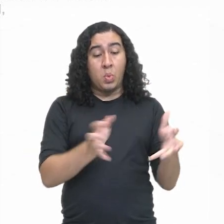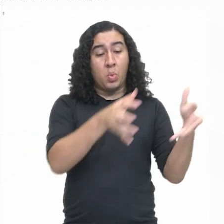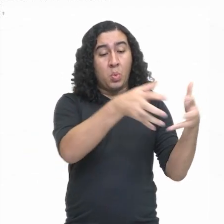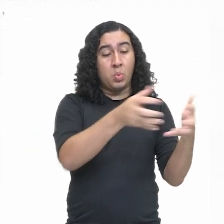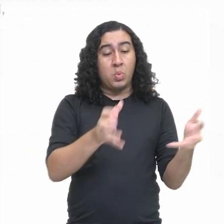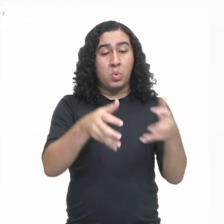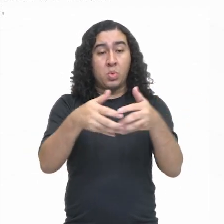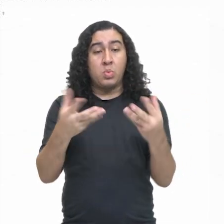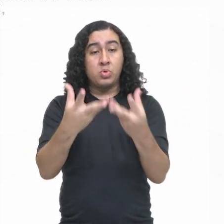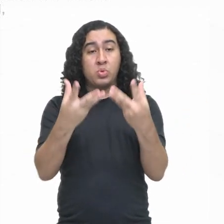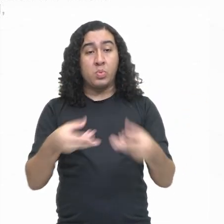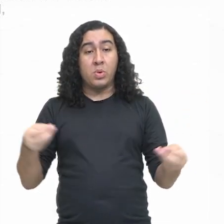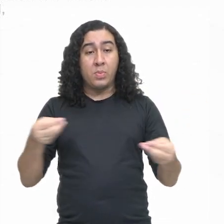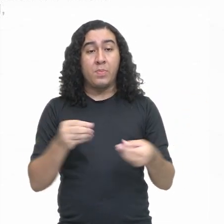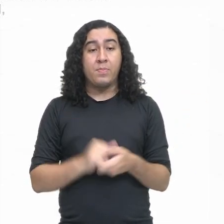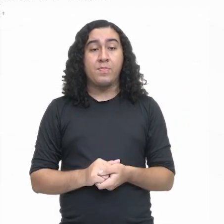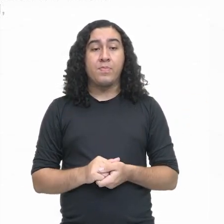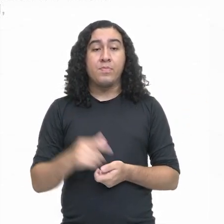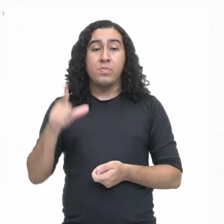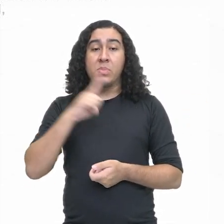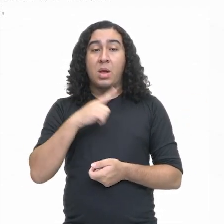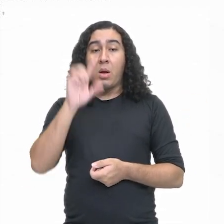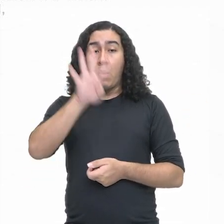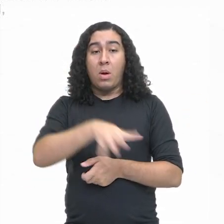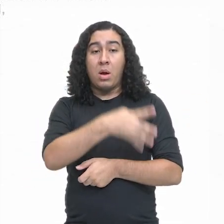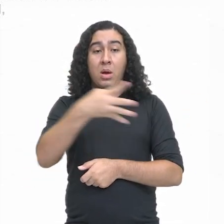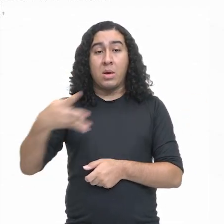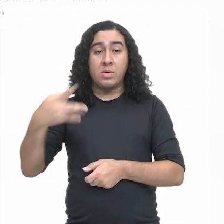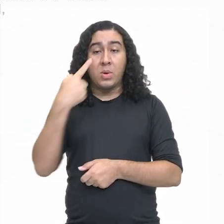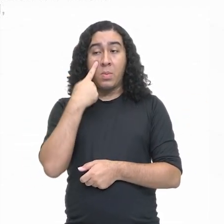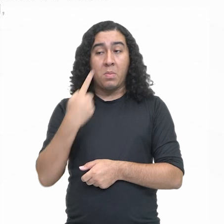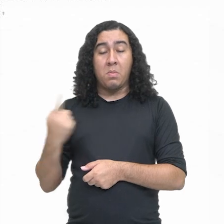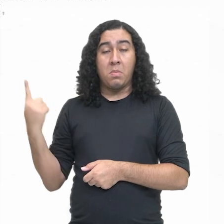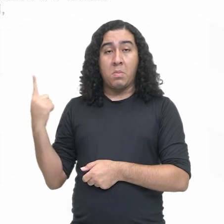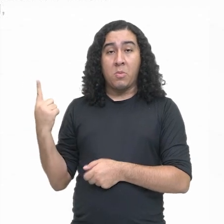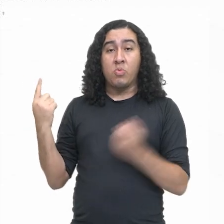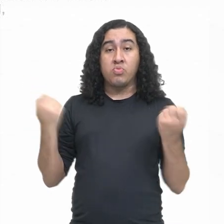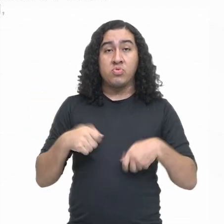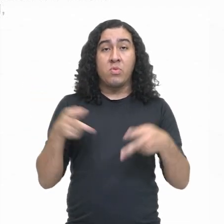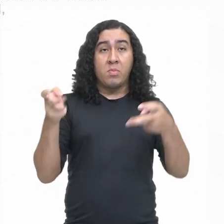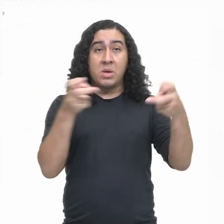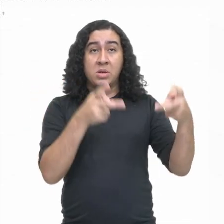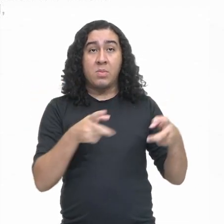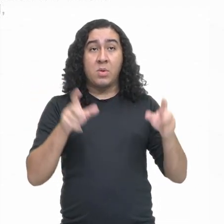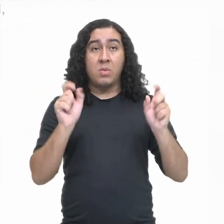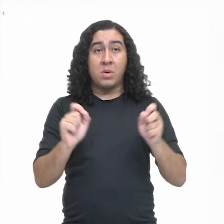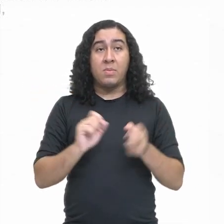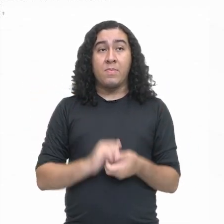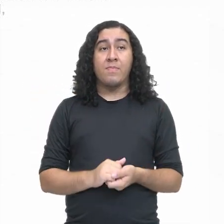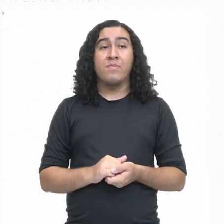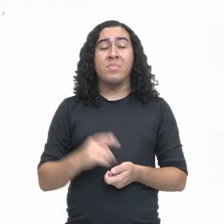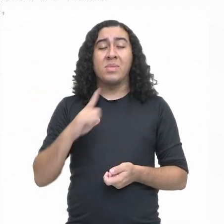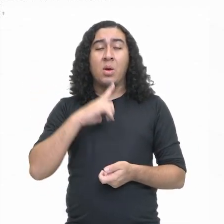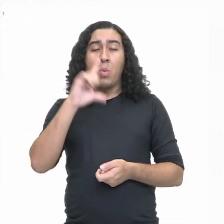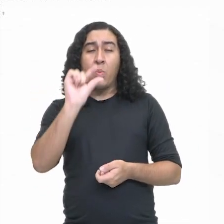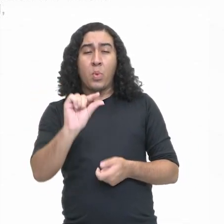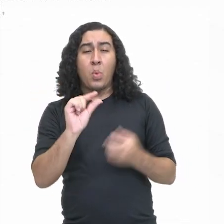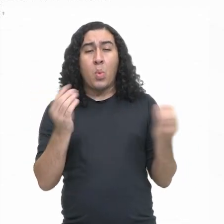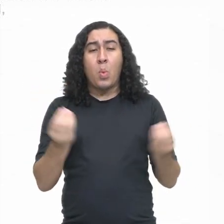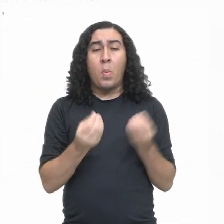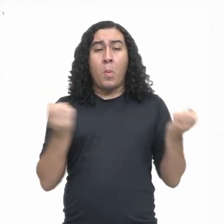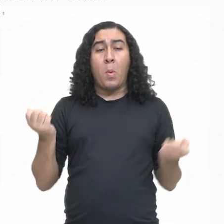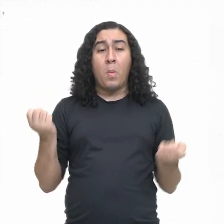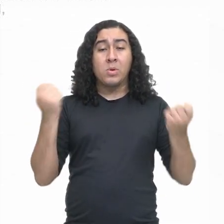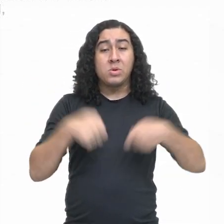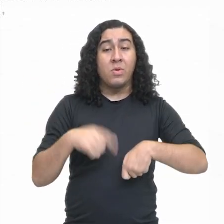nós tivemos. Então, eu trouxe esse quadro aqui para que vocês entendam um pouco como é que